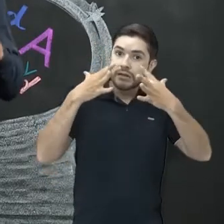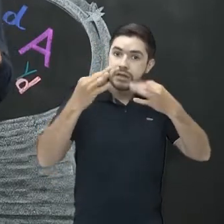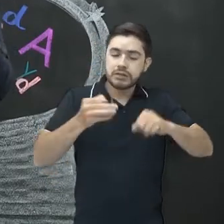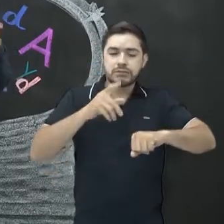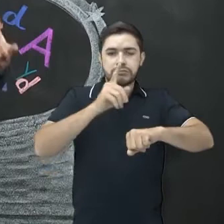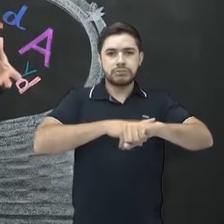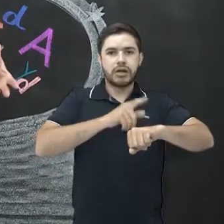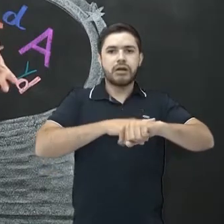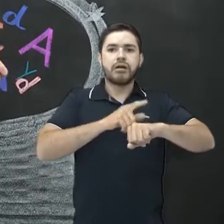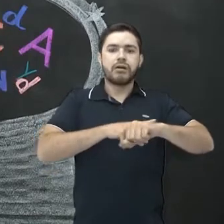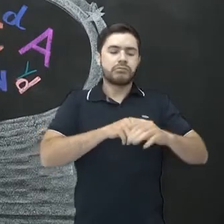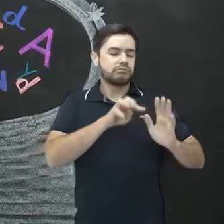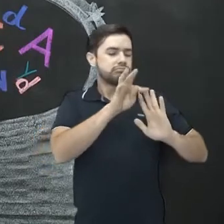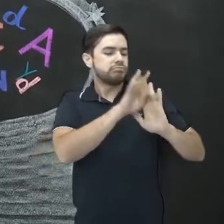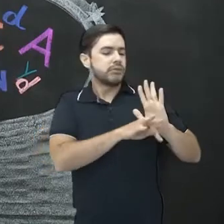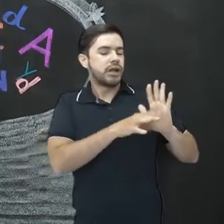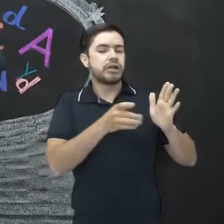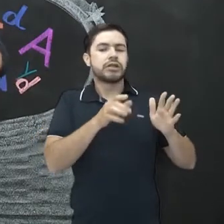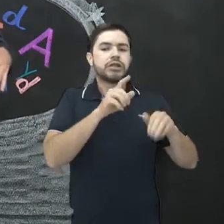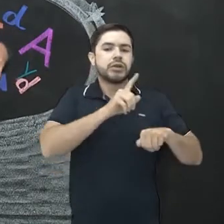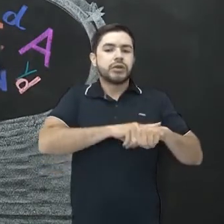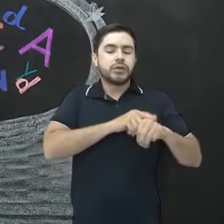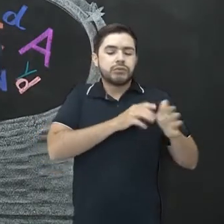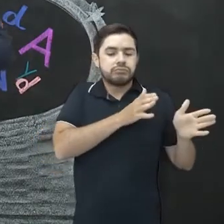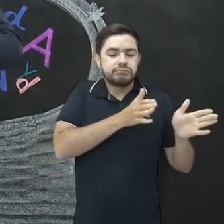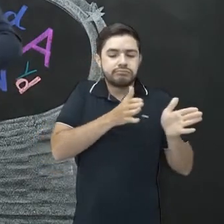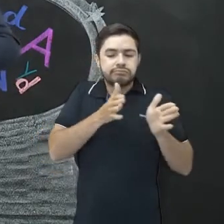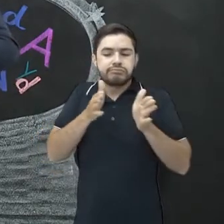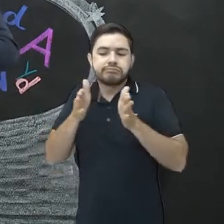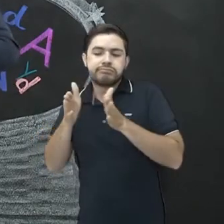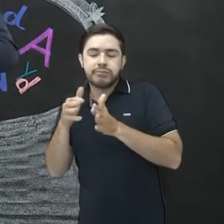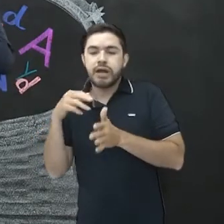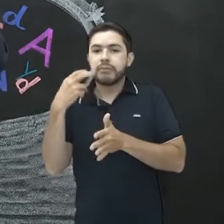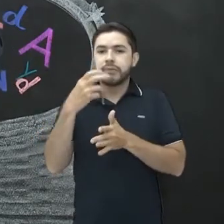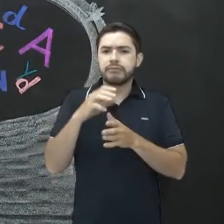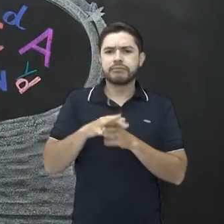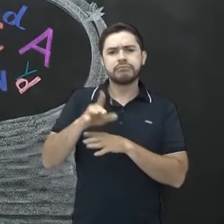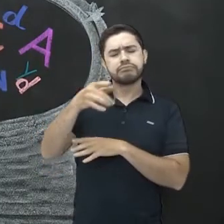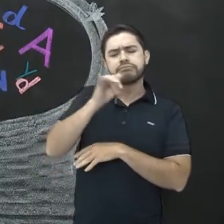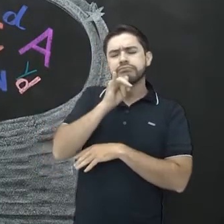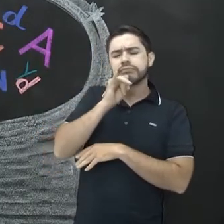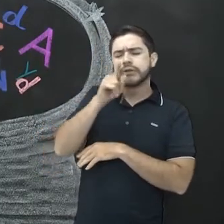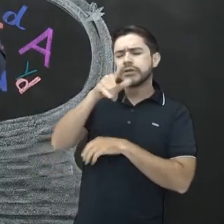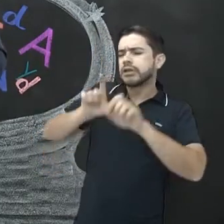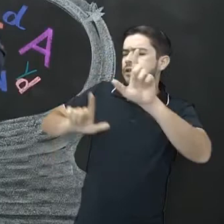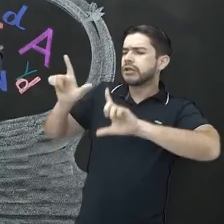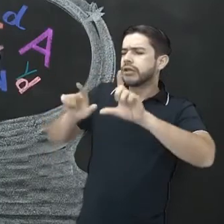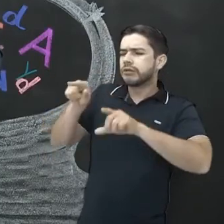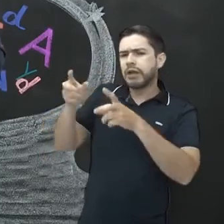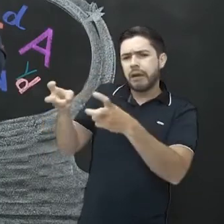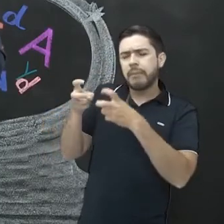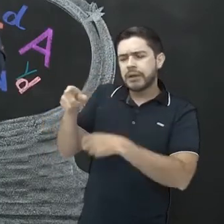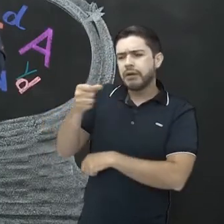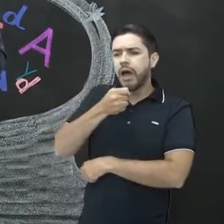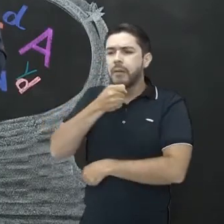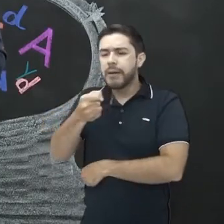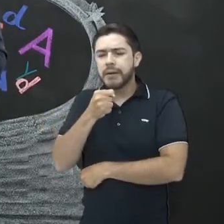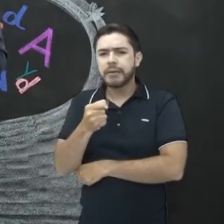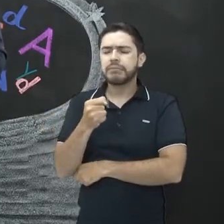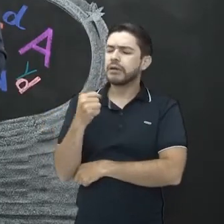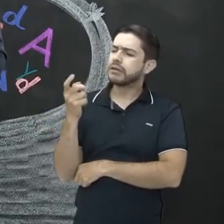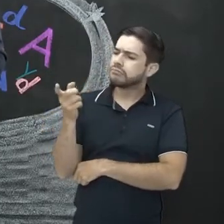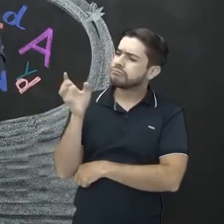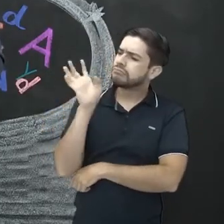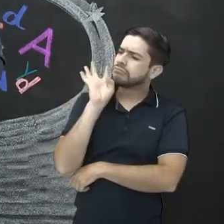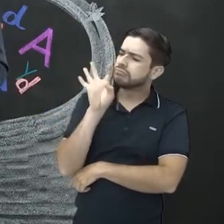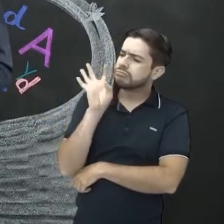Assim como quando você está assistindo a um programa na televisão e percebe que o apresentador tem um discurso interessante, uma fala que te impacta, isso não é à toa, isso segue